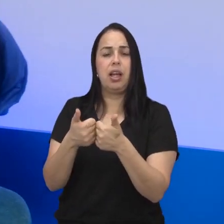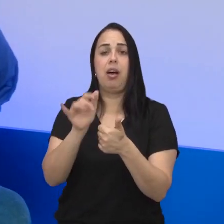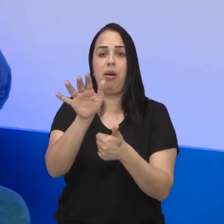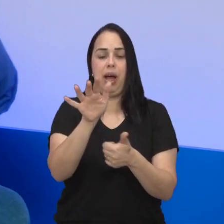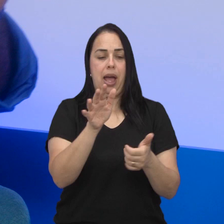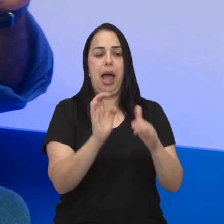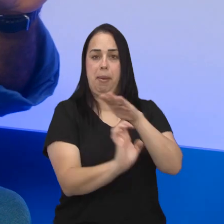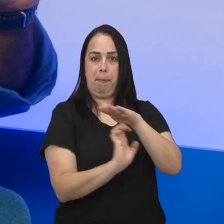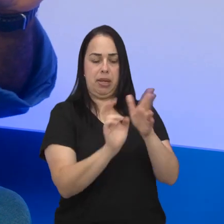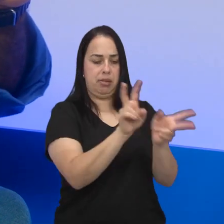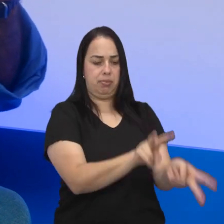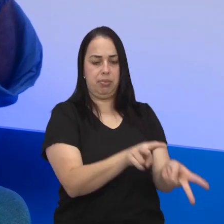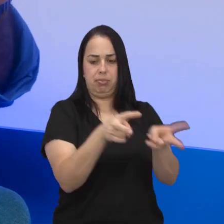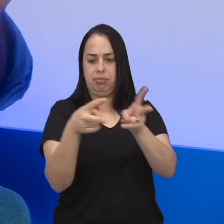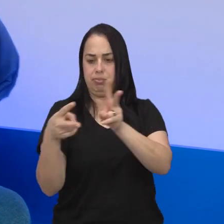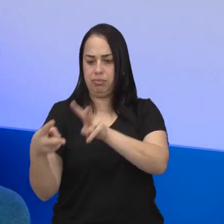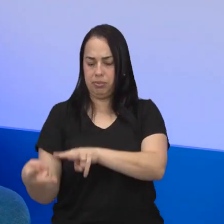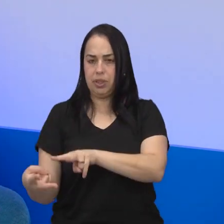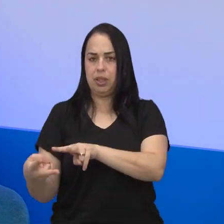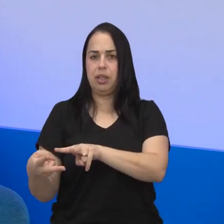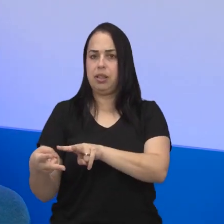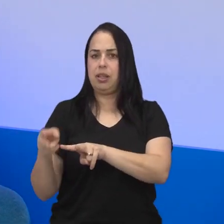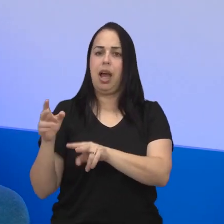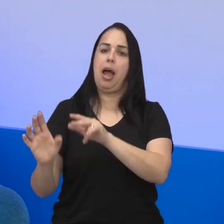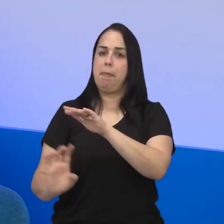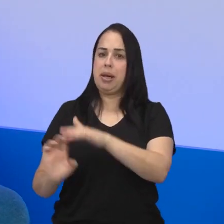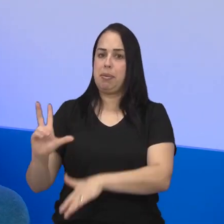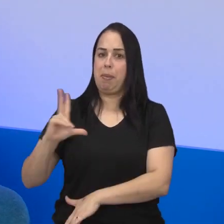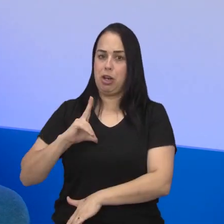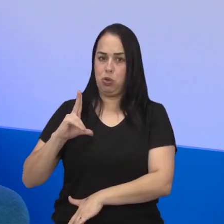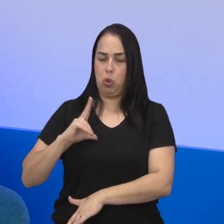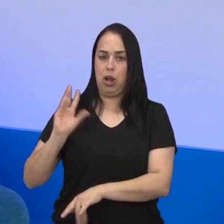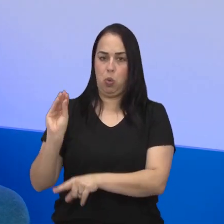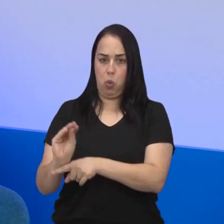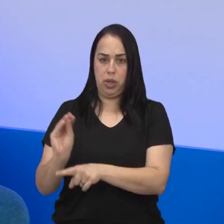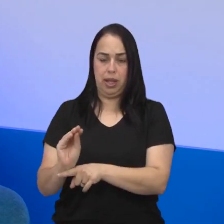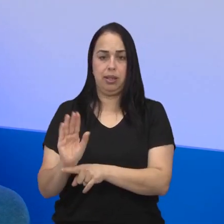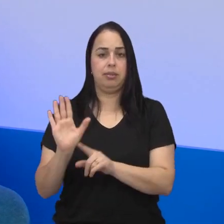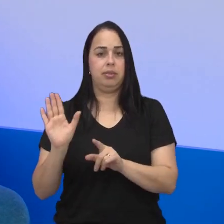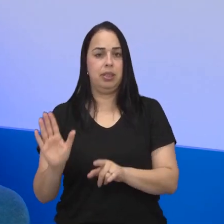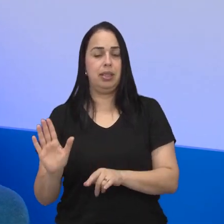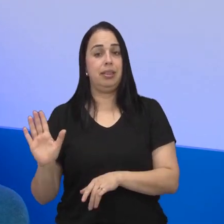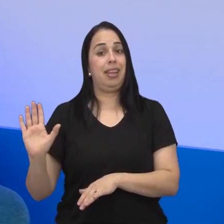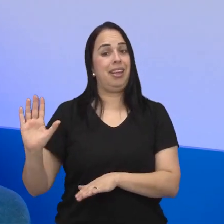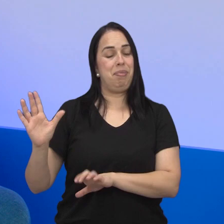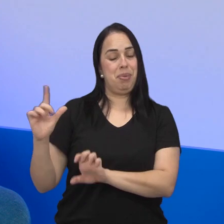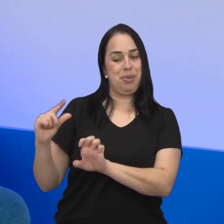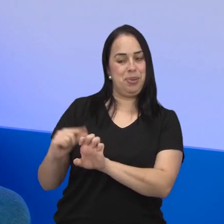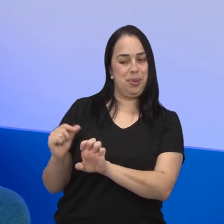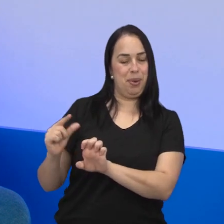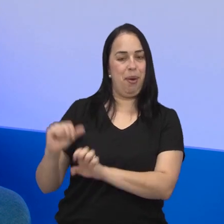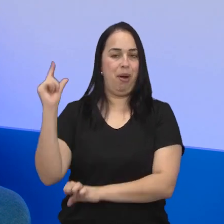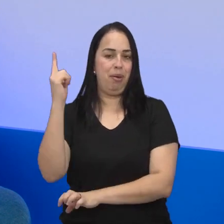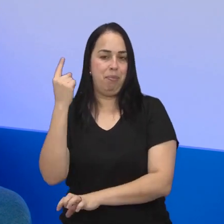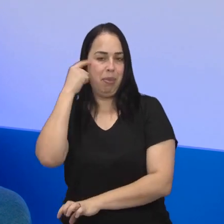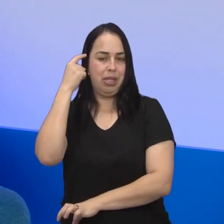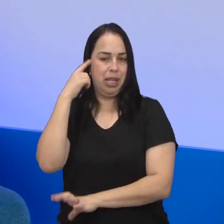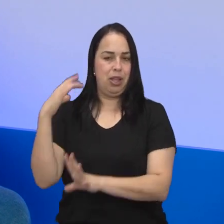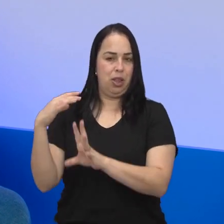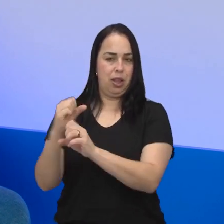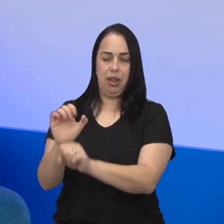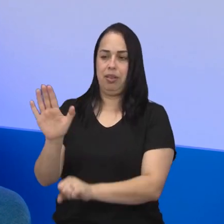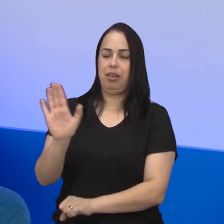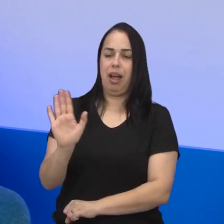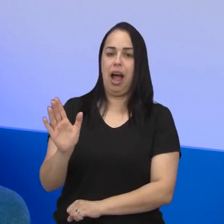esse processo de desestatização, passou a ser privada, tá? E aí, é empresário, né? É o